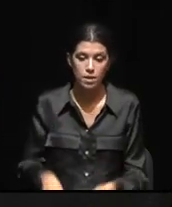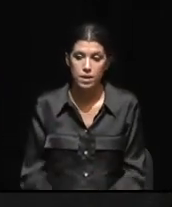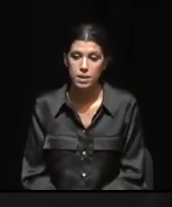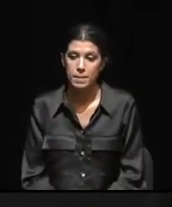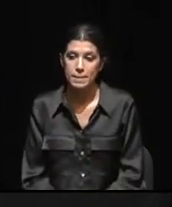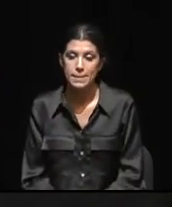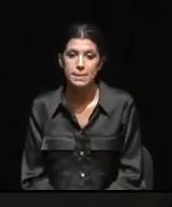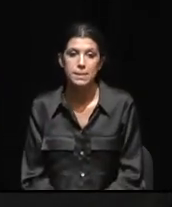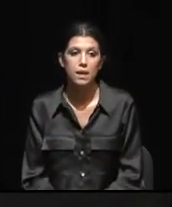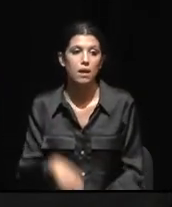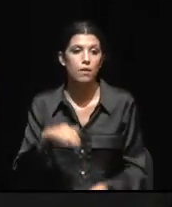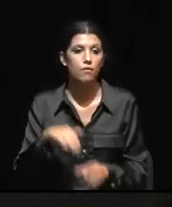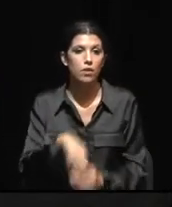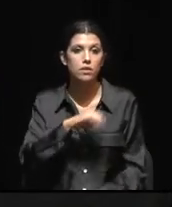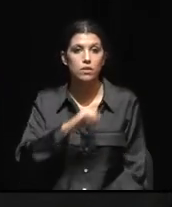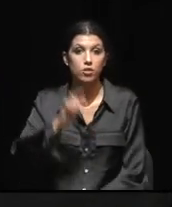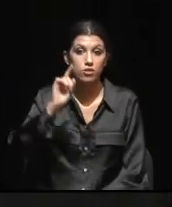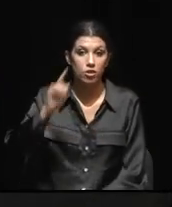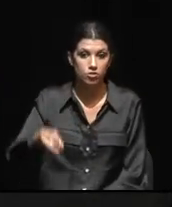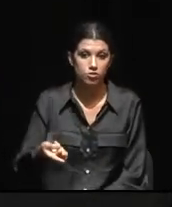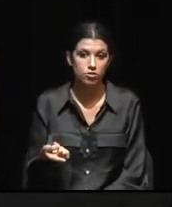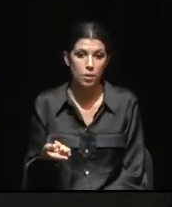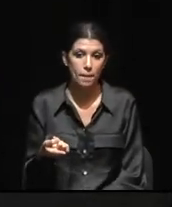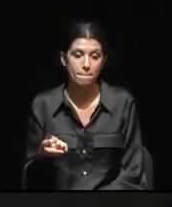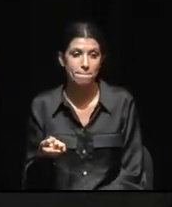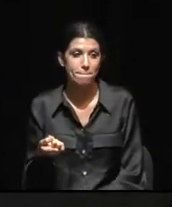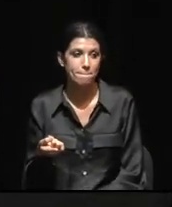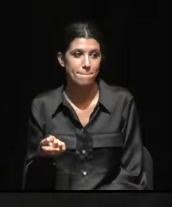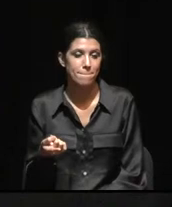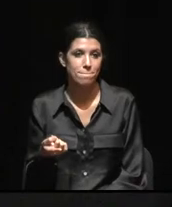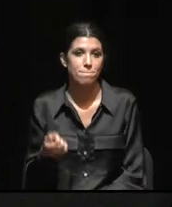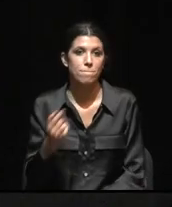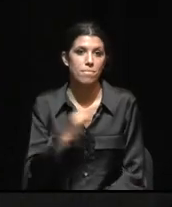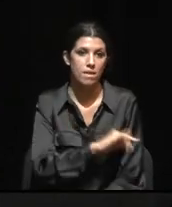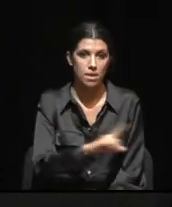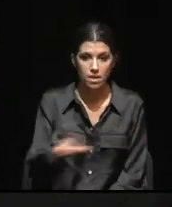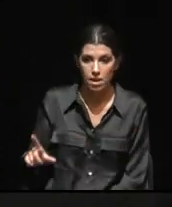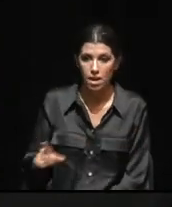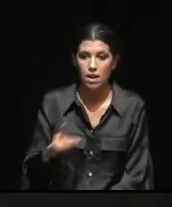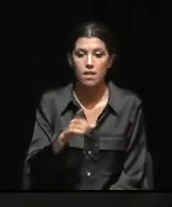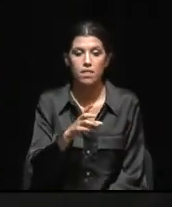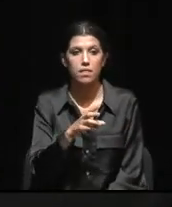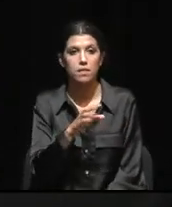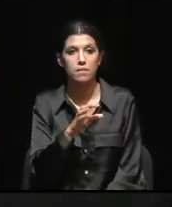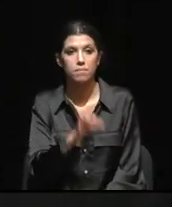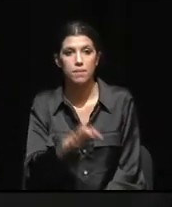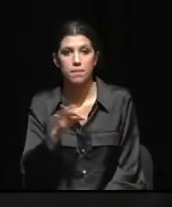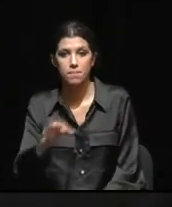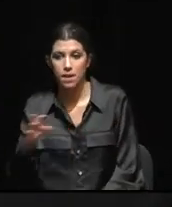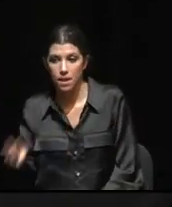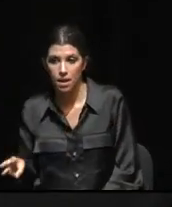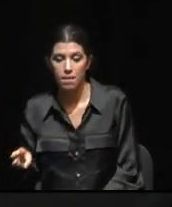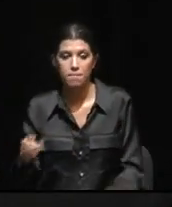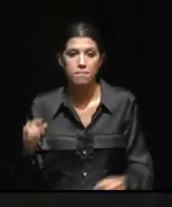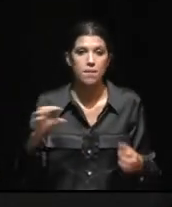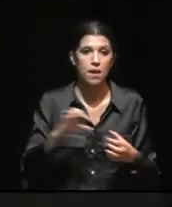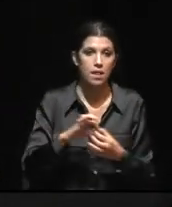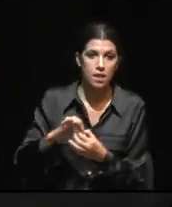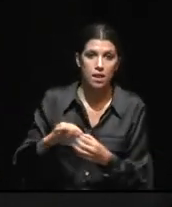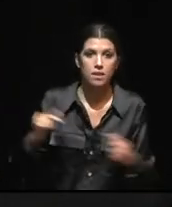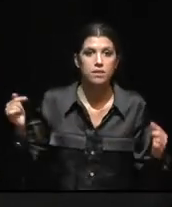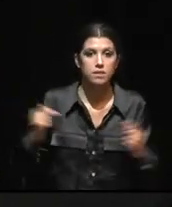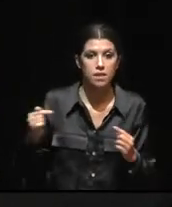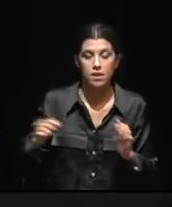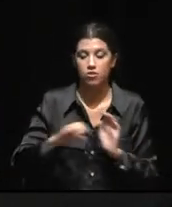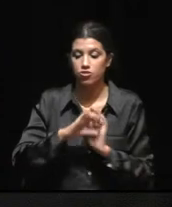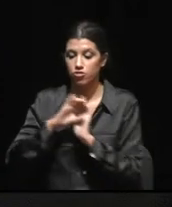esquerda quem Vota contra iniciativa Liberal PPM aliança CDs